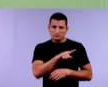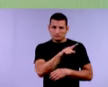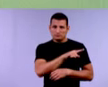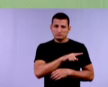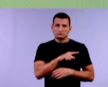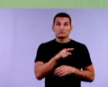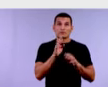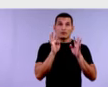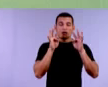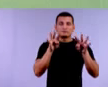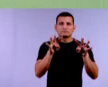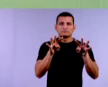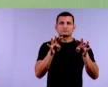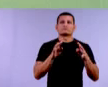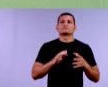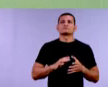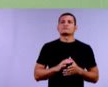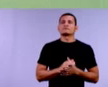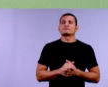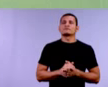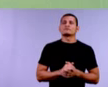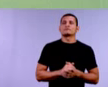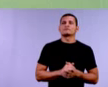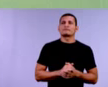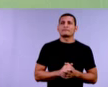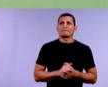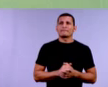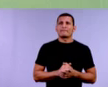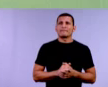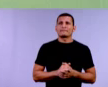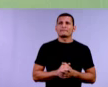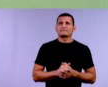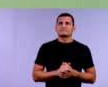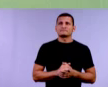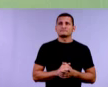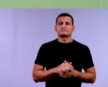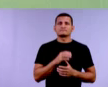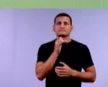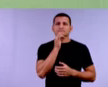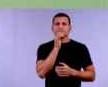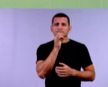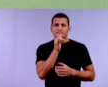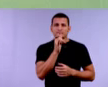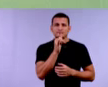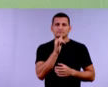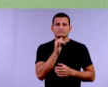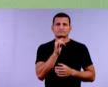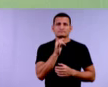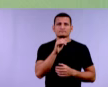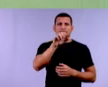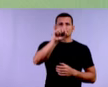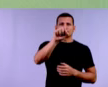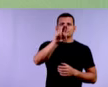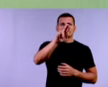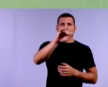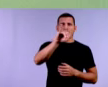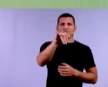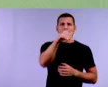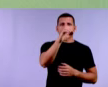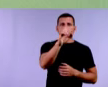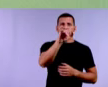atentos. Bem, e se o sujeito estiver